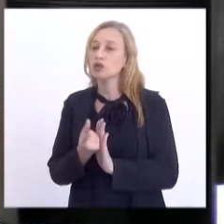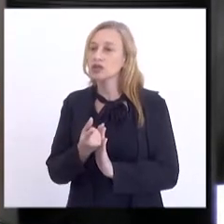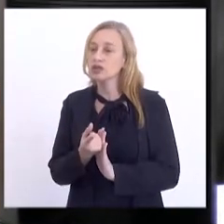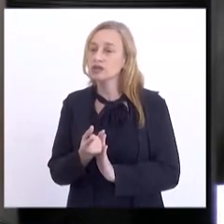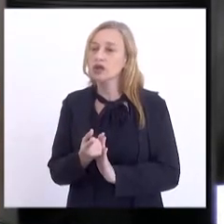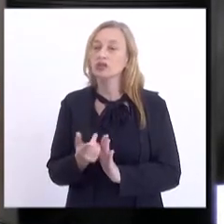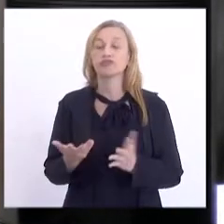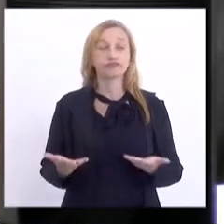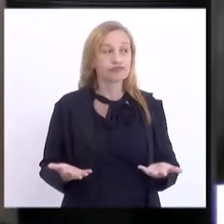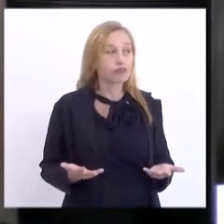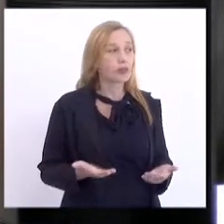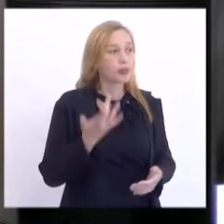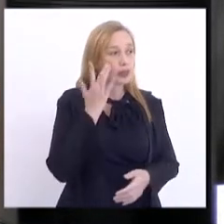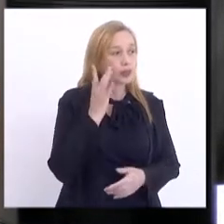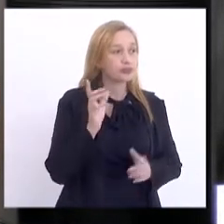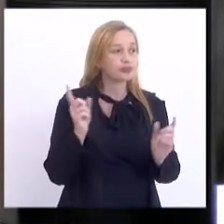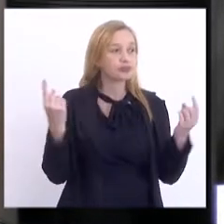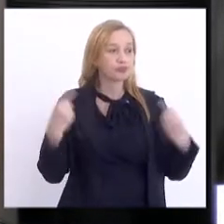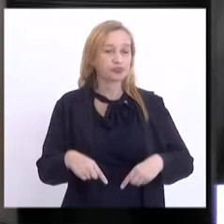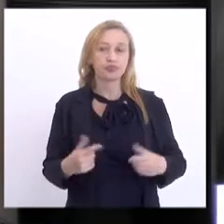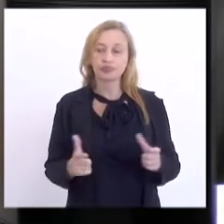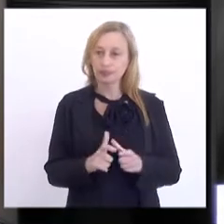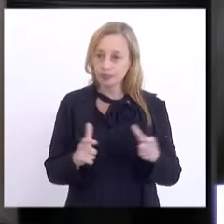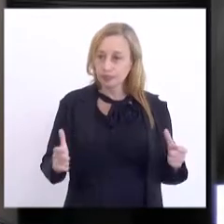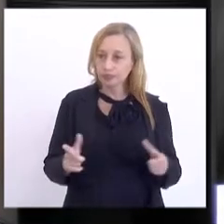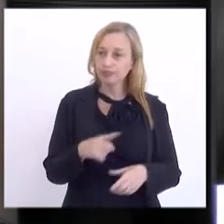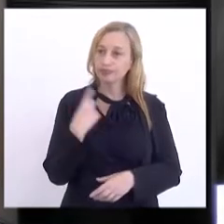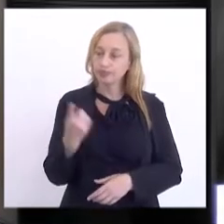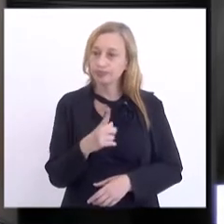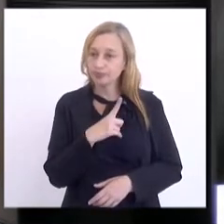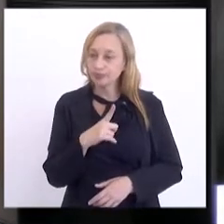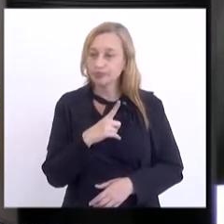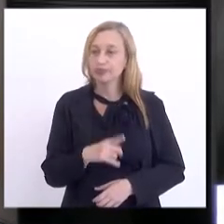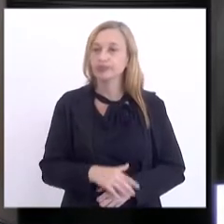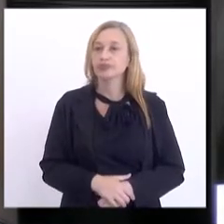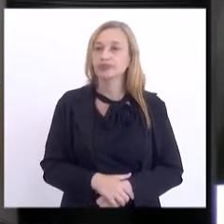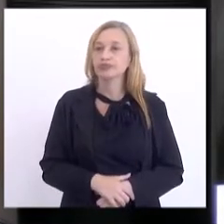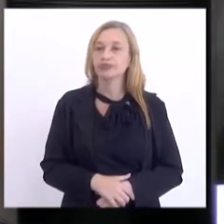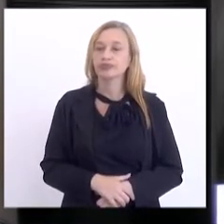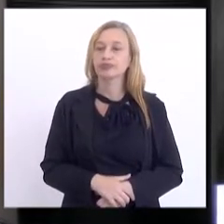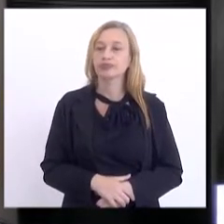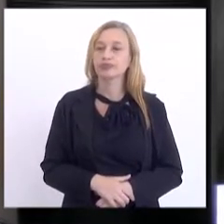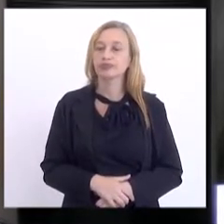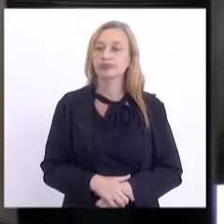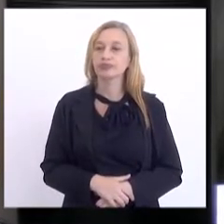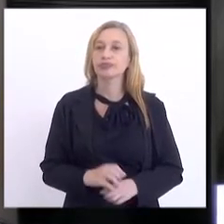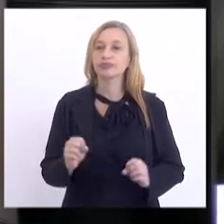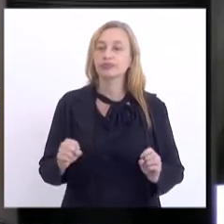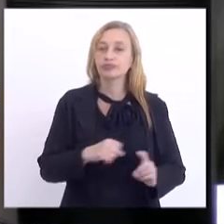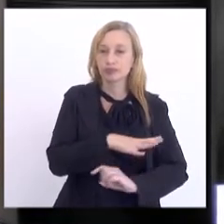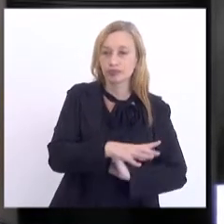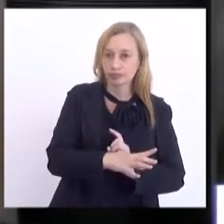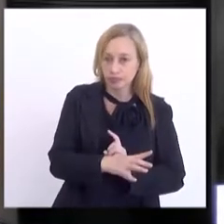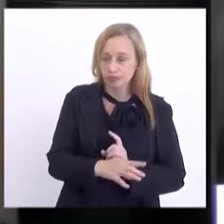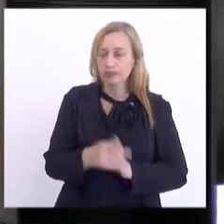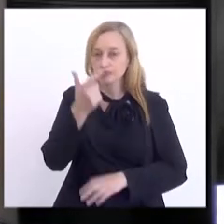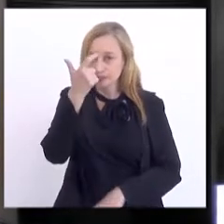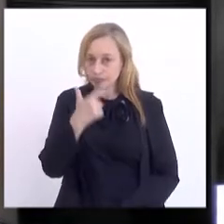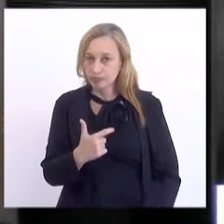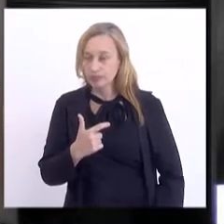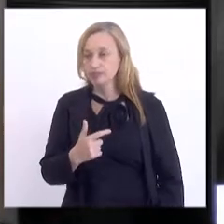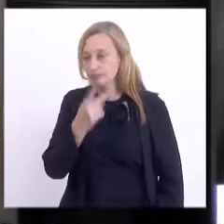Então eu acho que um grande desafio que todos nós temos enquanto é sociedade enquanto